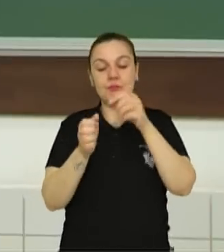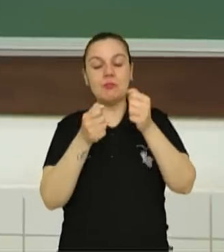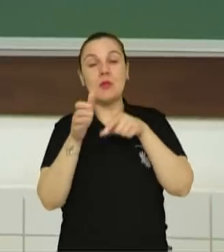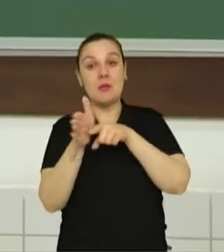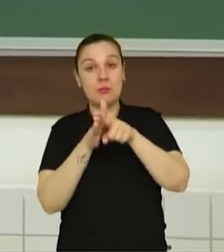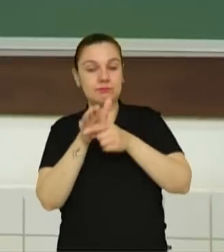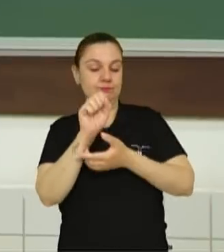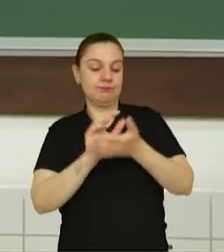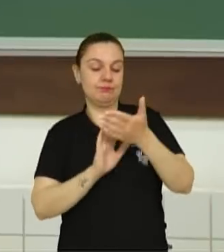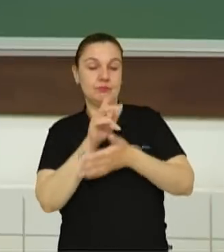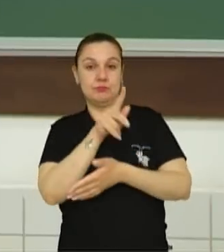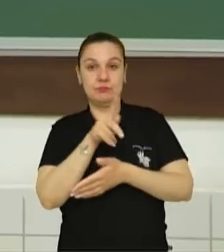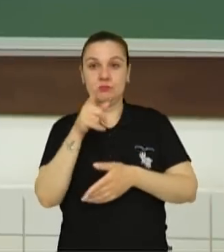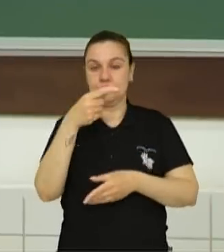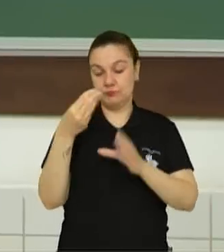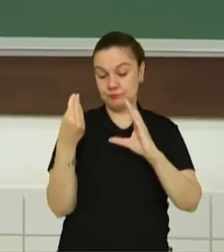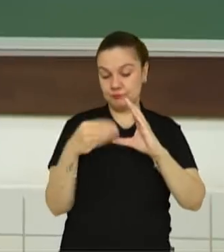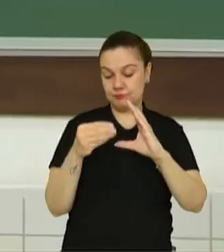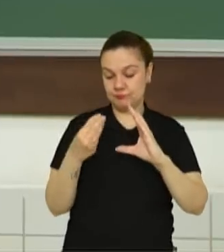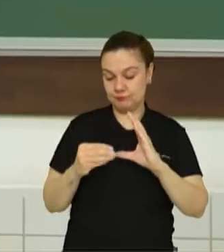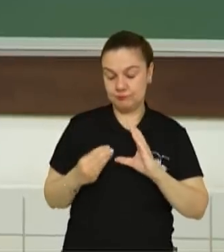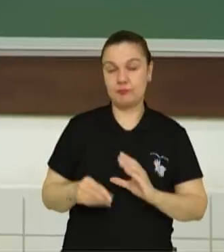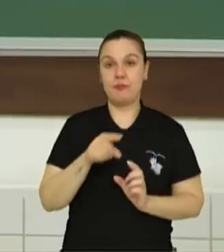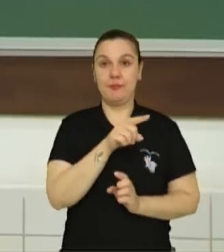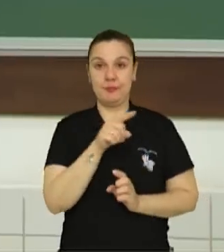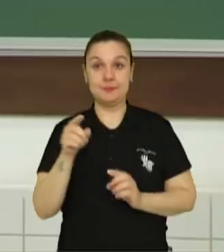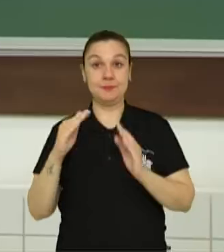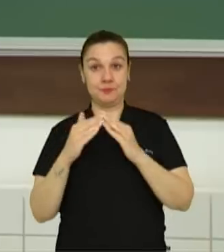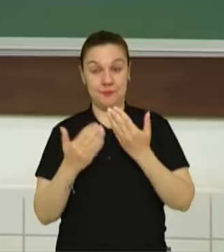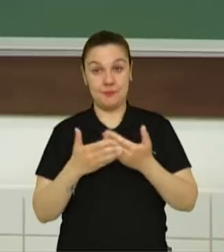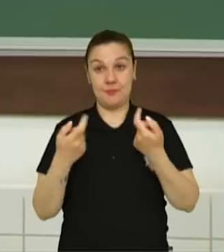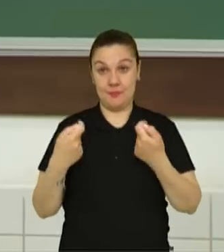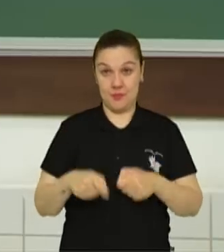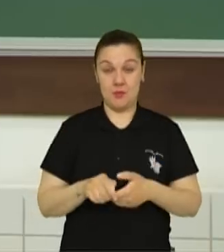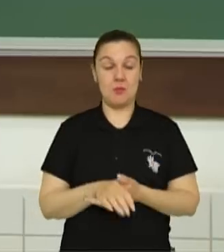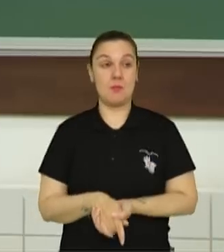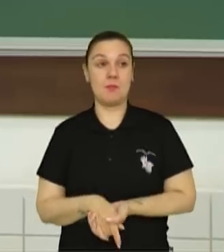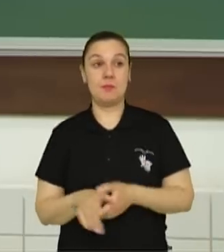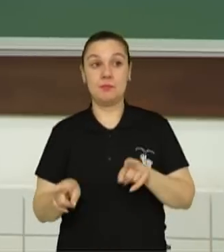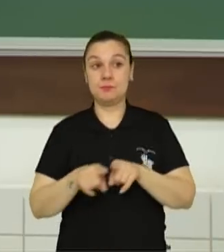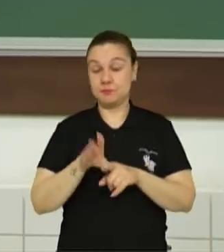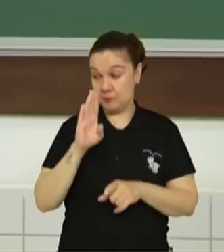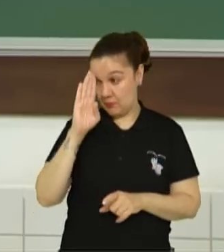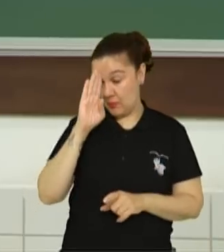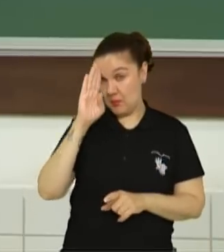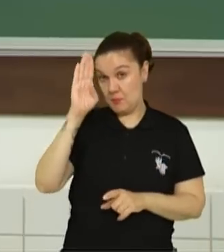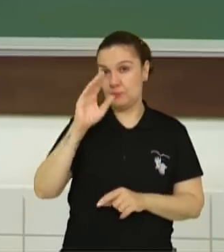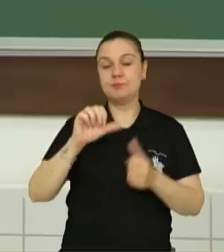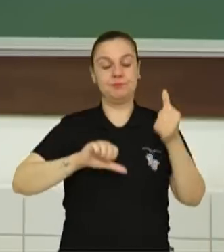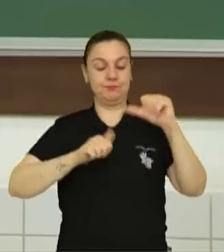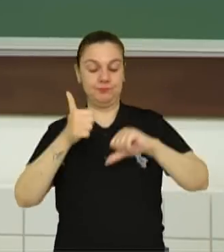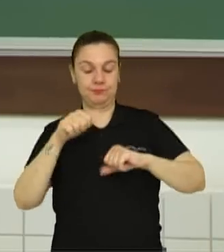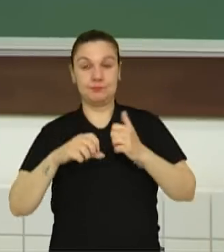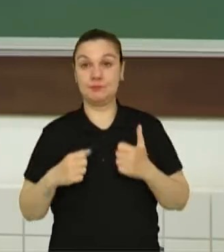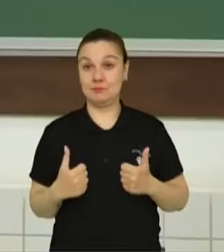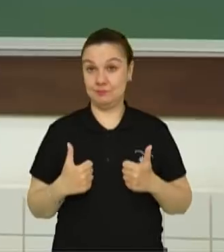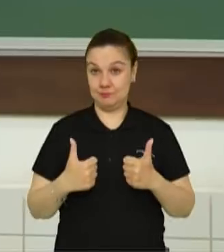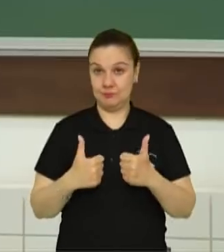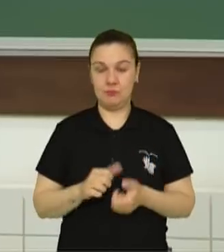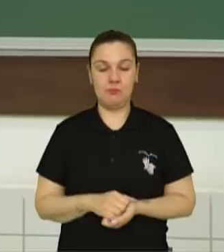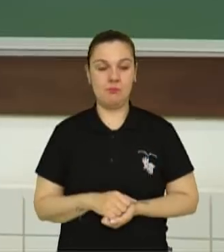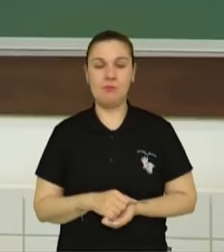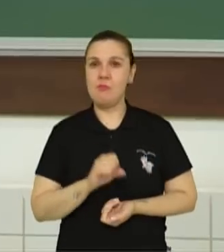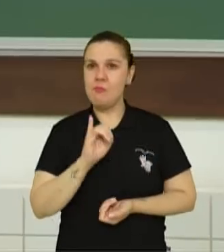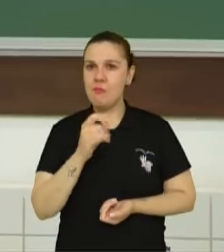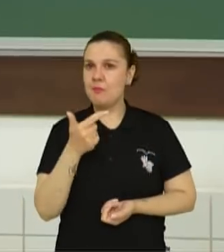professor enviar, né, a sua professora do seu colégio também, e principalmente aquelas atividades avaliativas, beleza? E quem